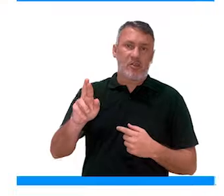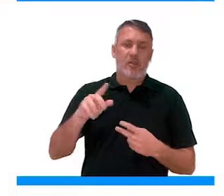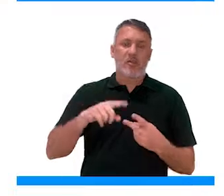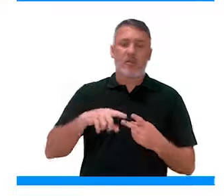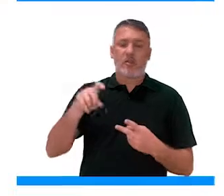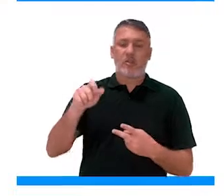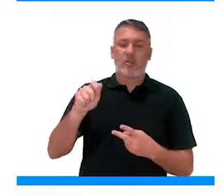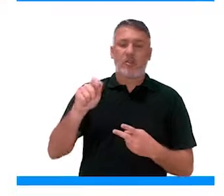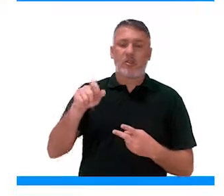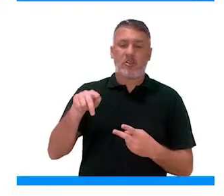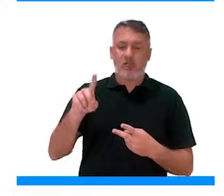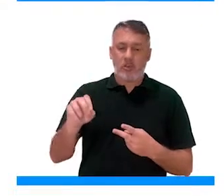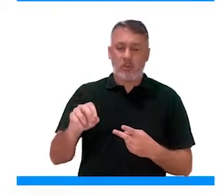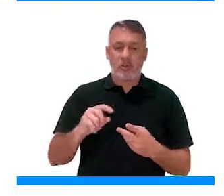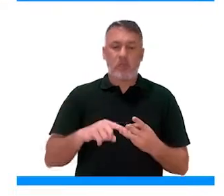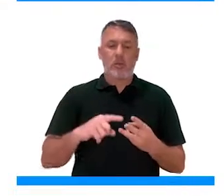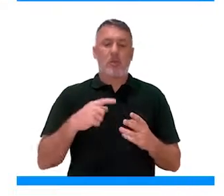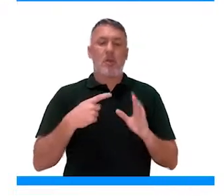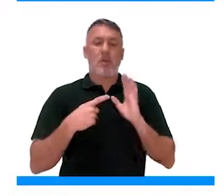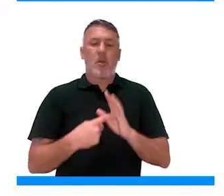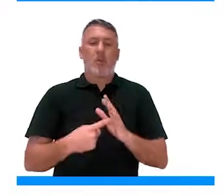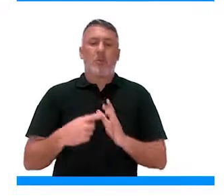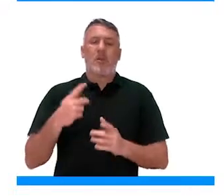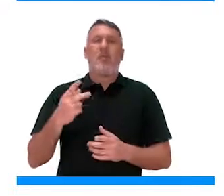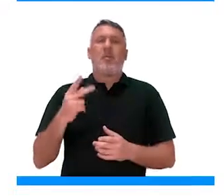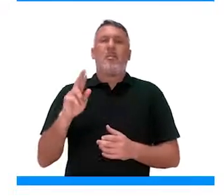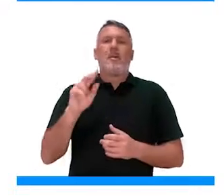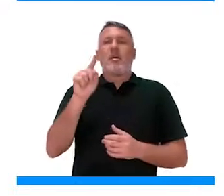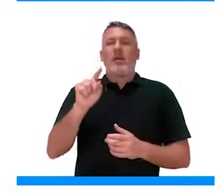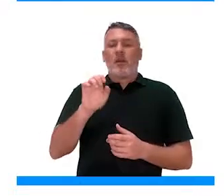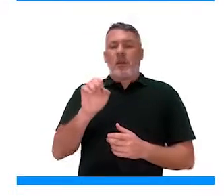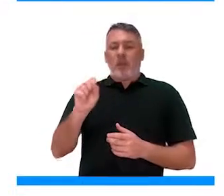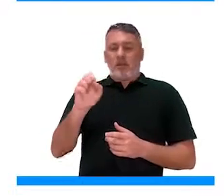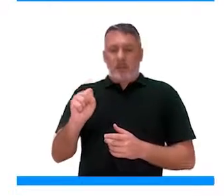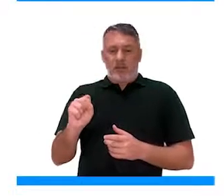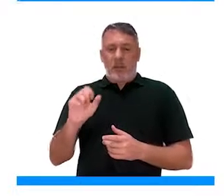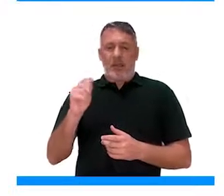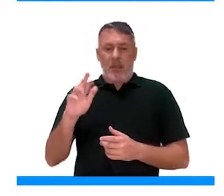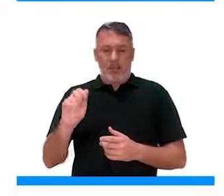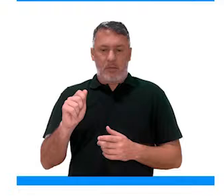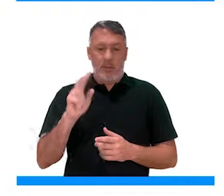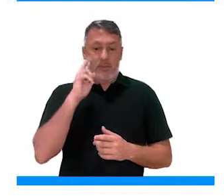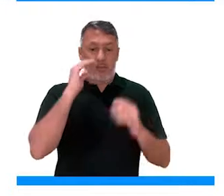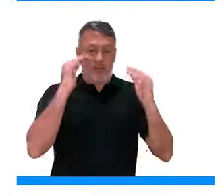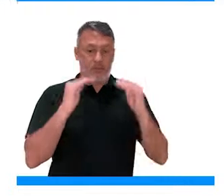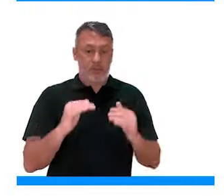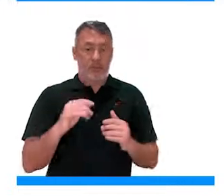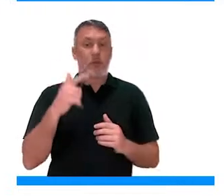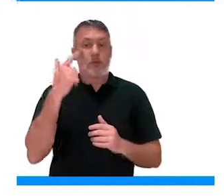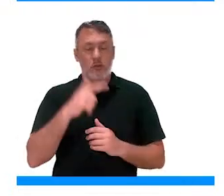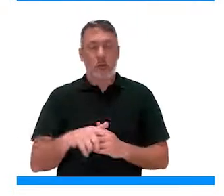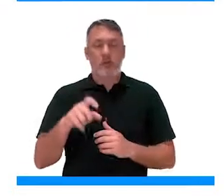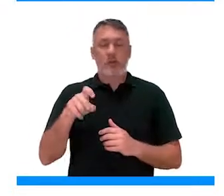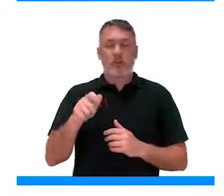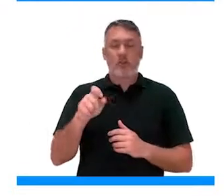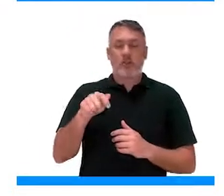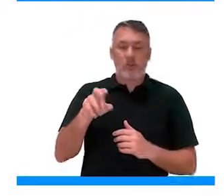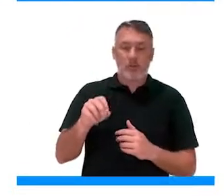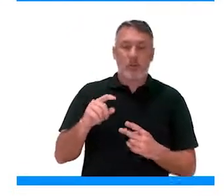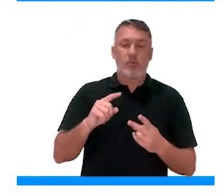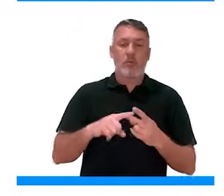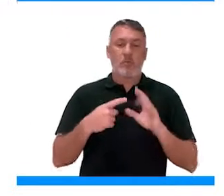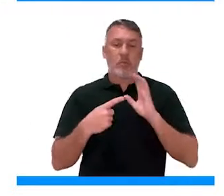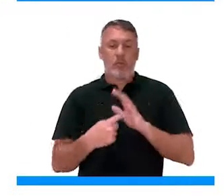vocês, para esses cabras, que eu ainda dou no couro. Esse é um desaforo que eu não posso levar. Que eu aqui de